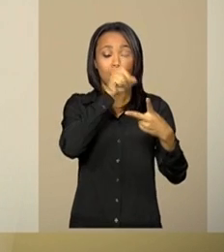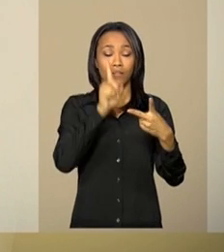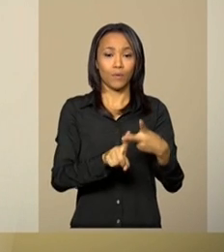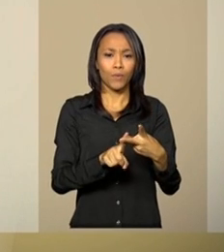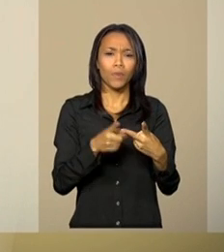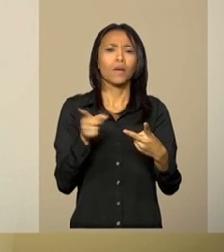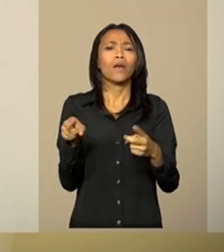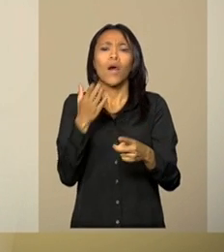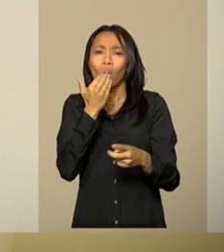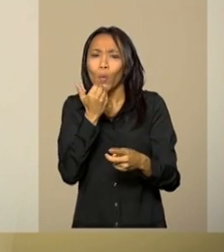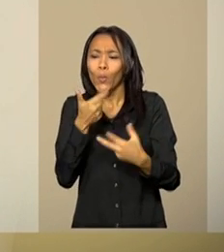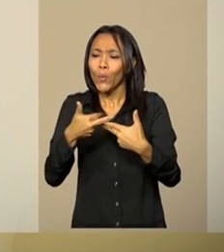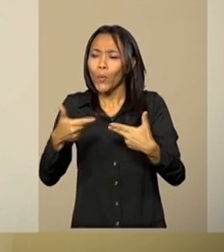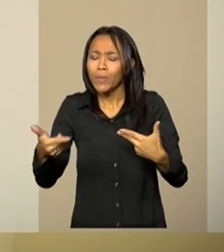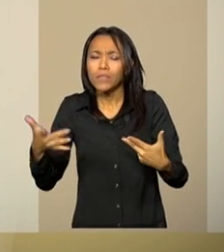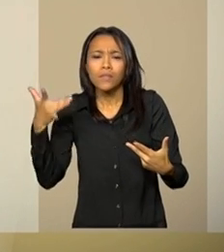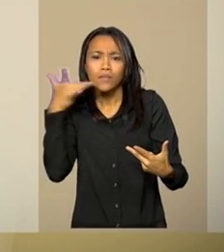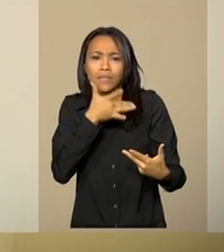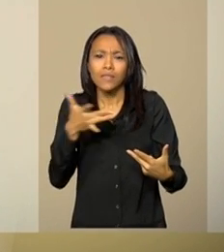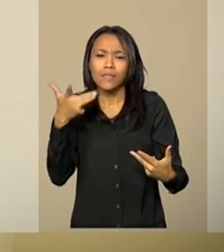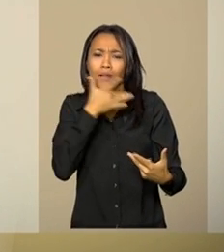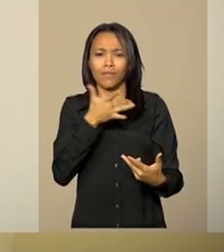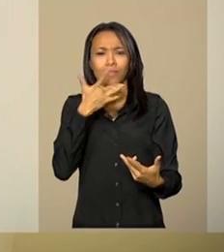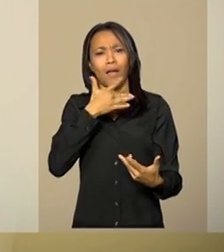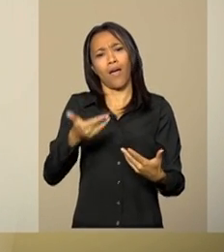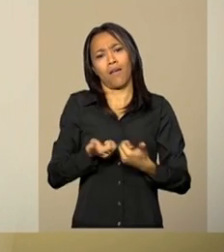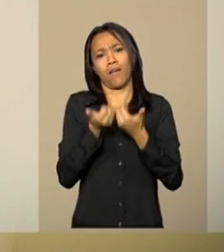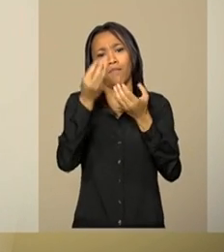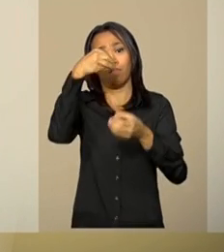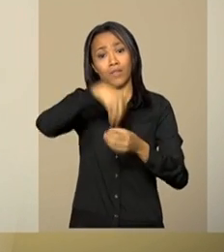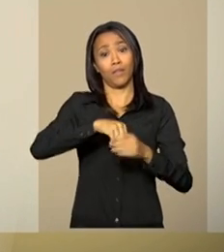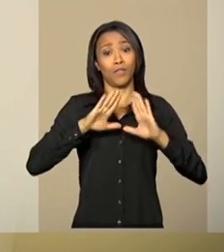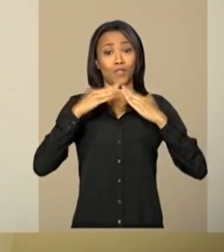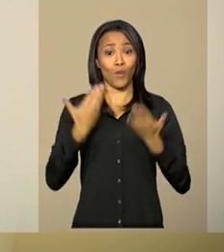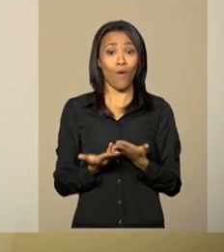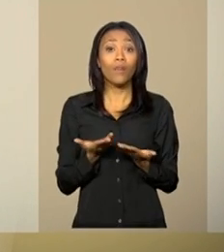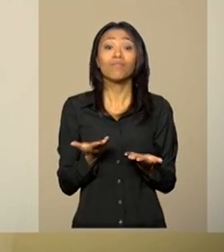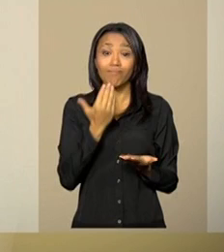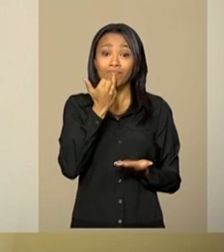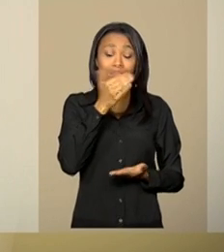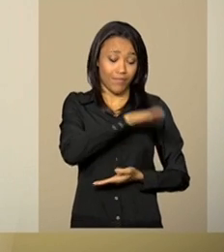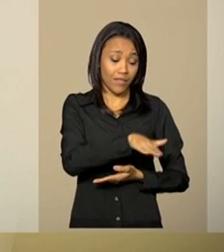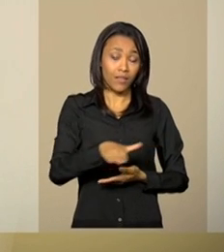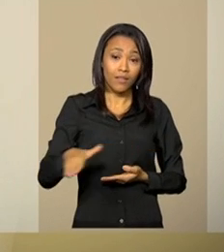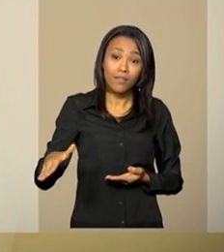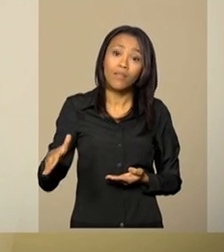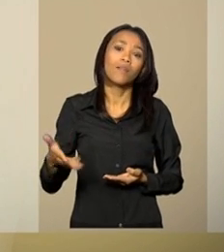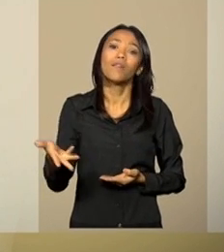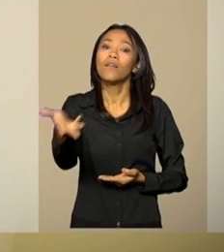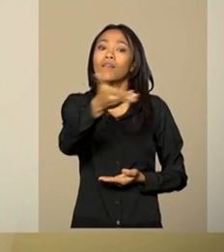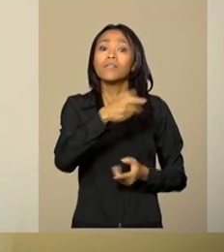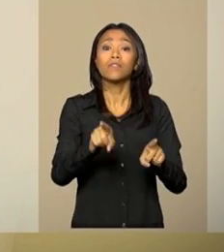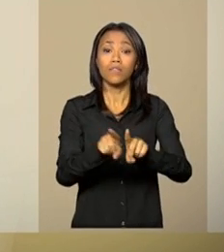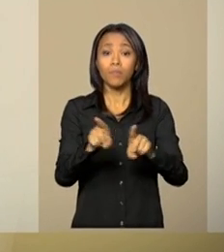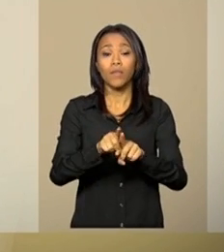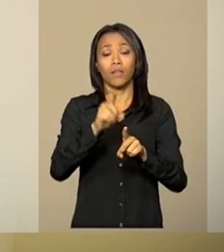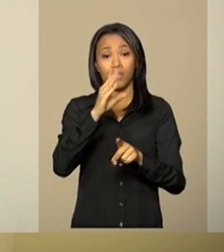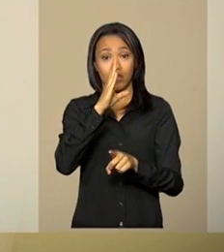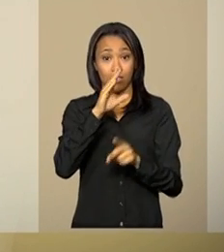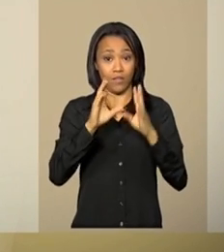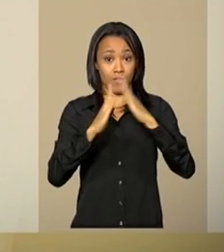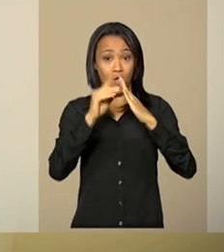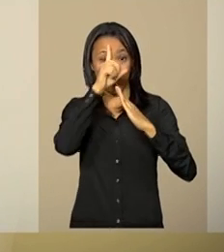colocam produtos frescos e saudáveis na merenda escolar das crianças, nas creches e nos hospitais.